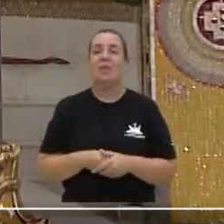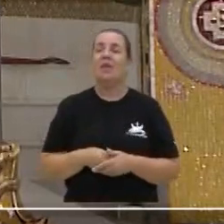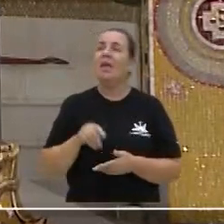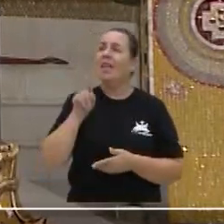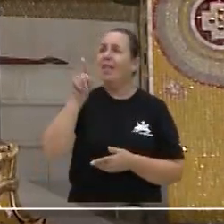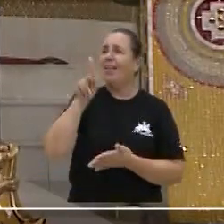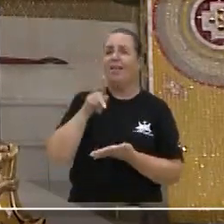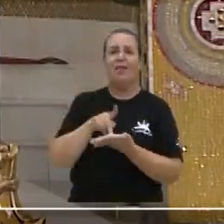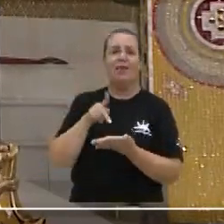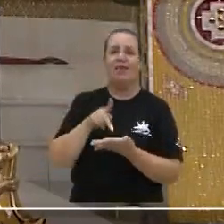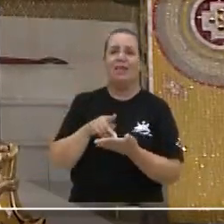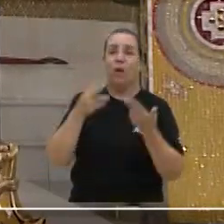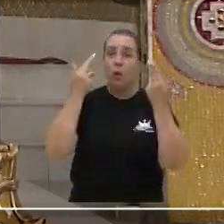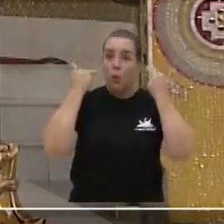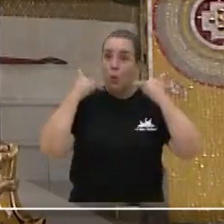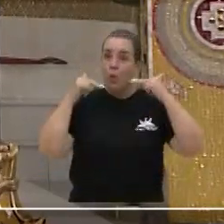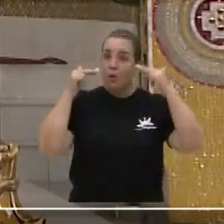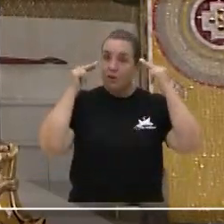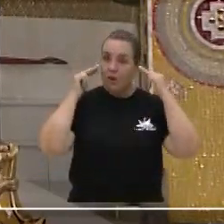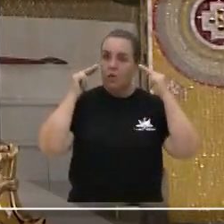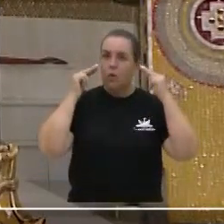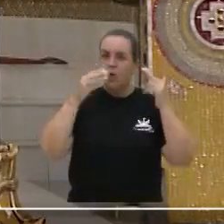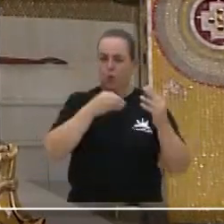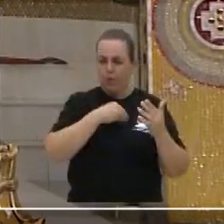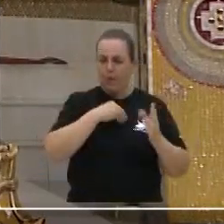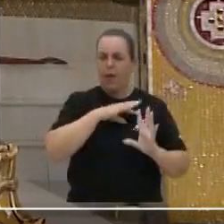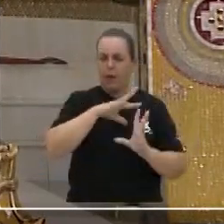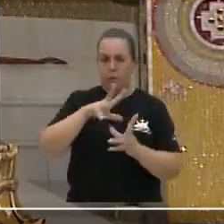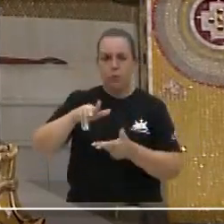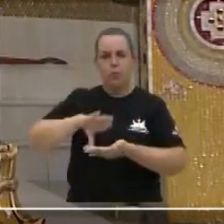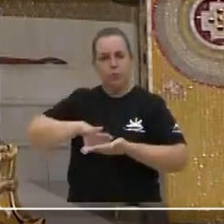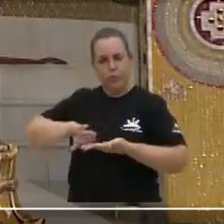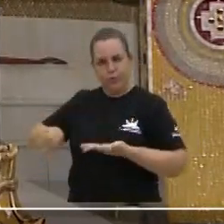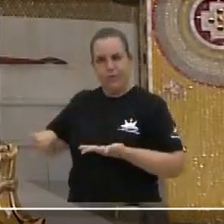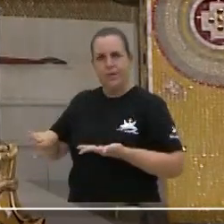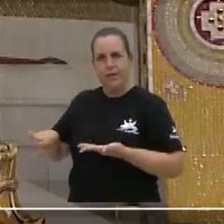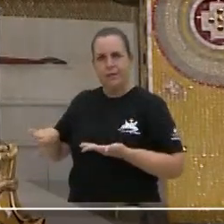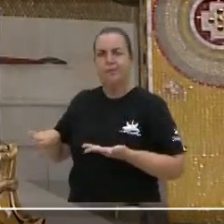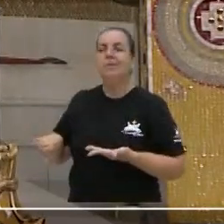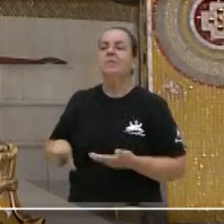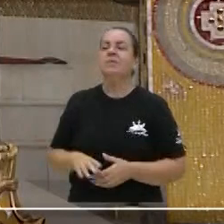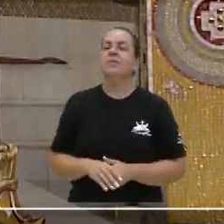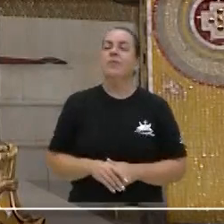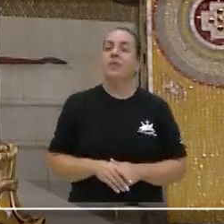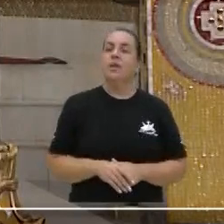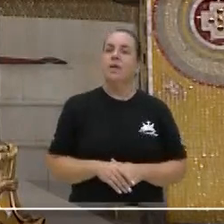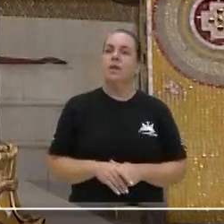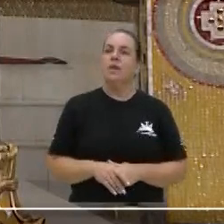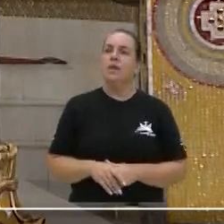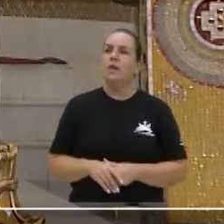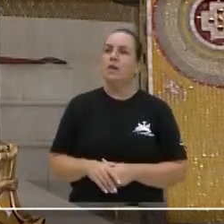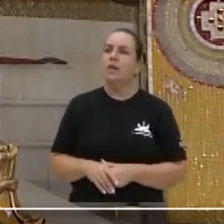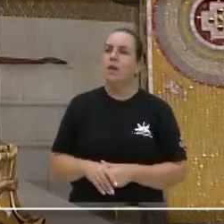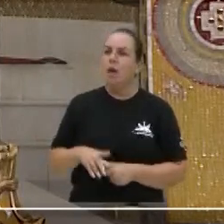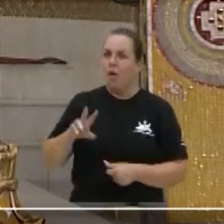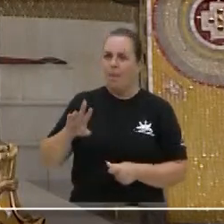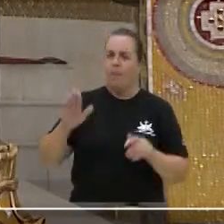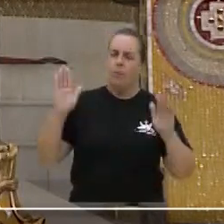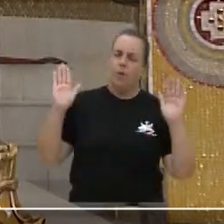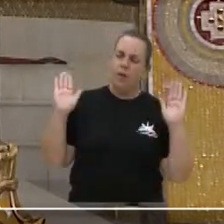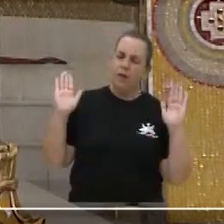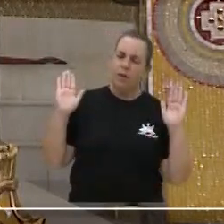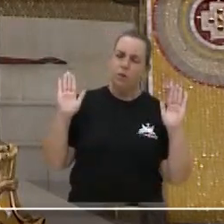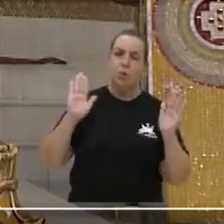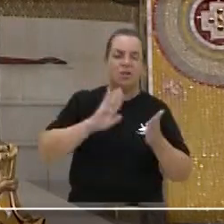Ele é o verdadeiro Cordeiro que tira o pecado do mundo. Morrendo, destruiu a